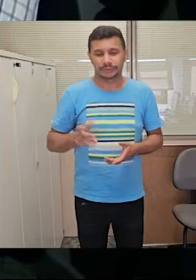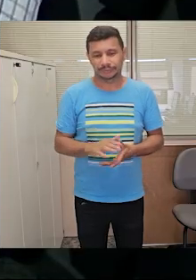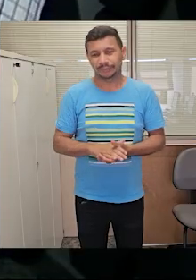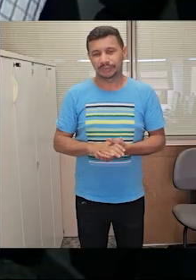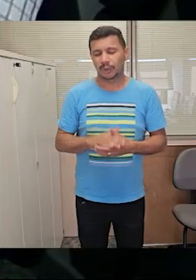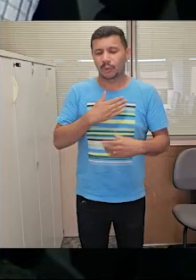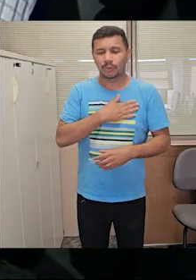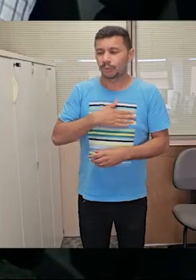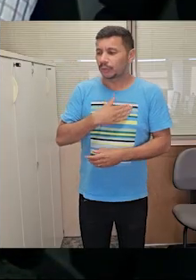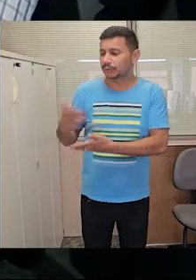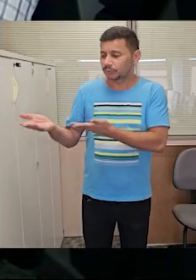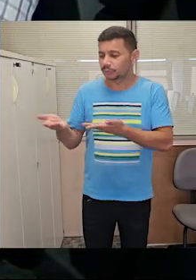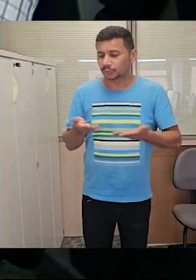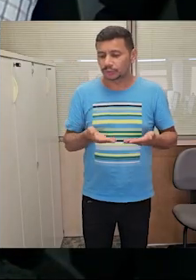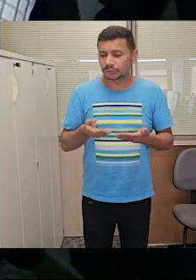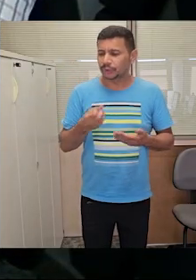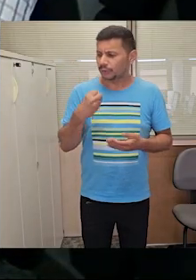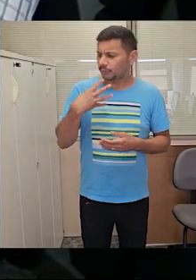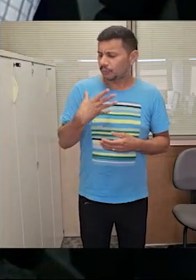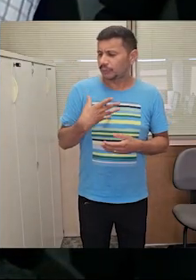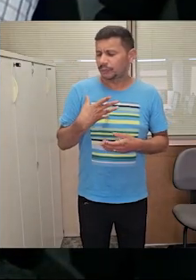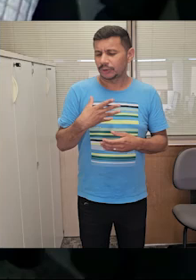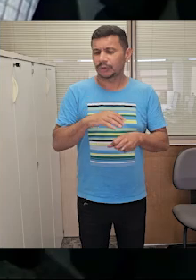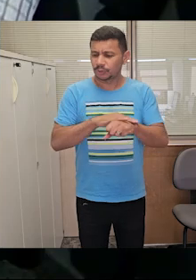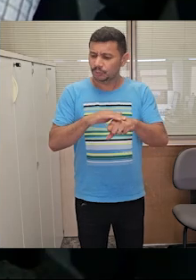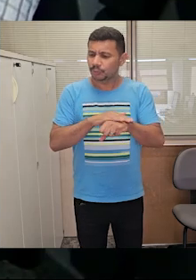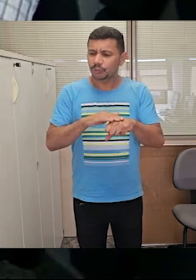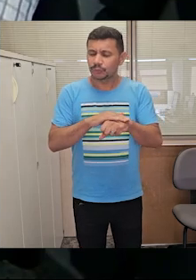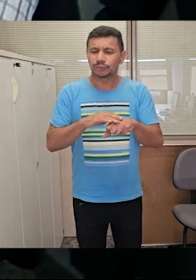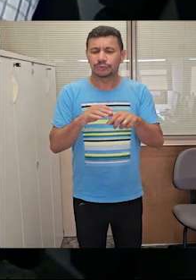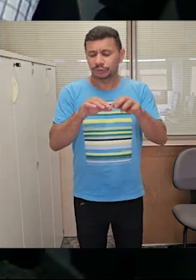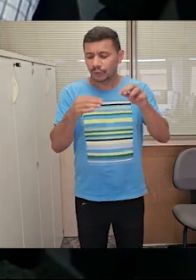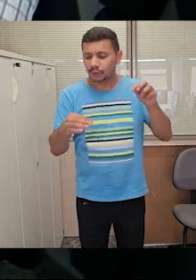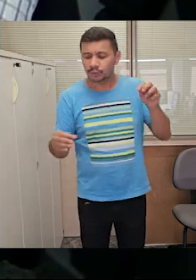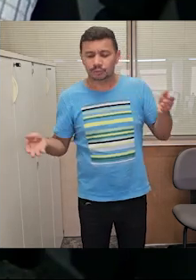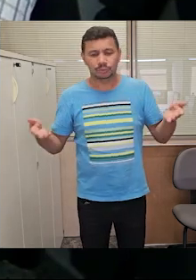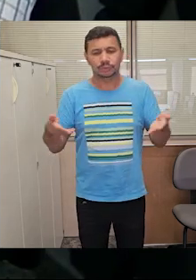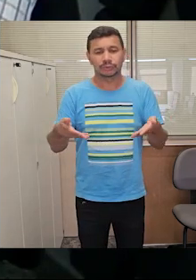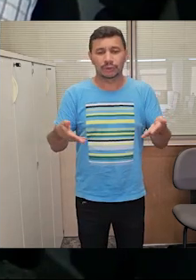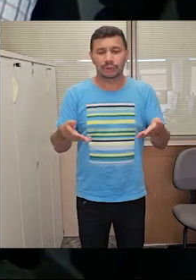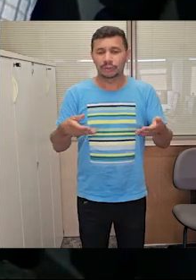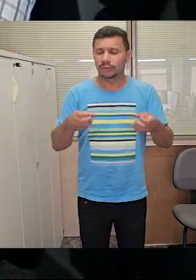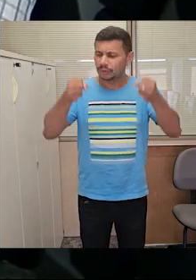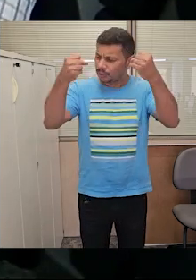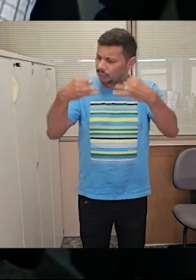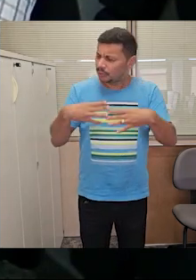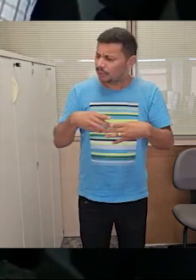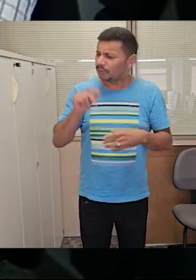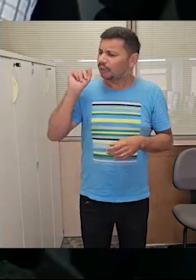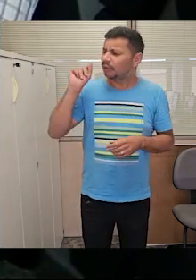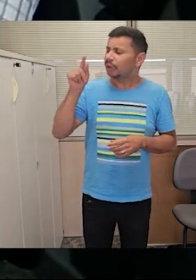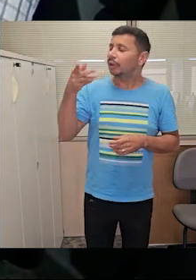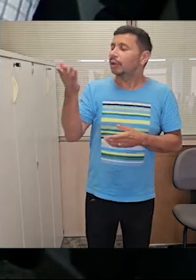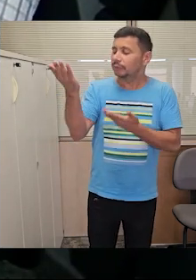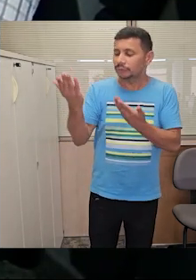tê-lo aqui, Roque. Uma grande satisfação bater um papo contigo, tá bom? Se apresenta Muito melhor bem.